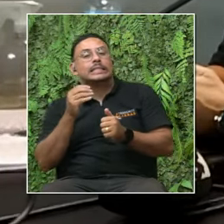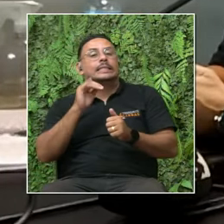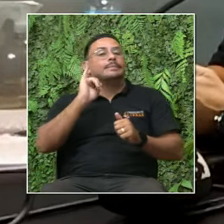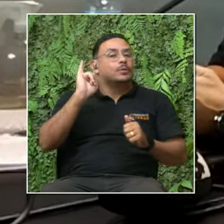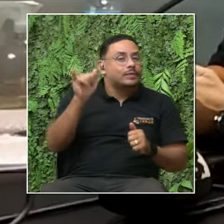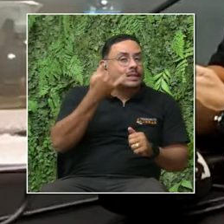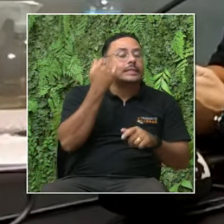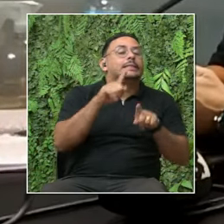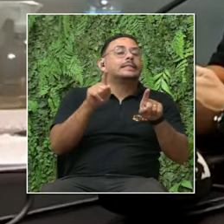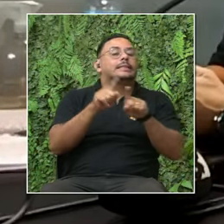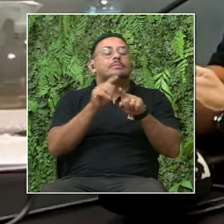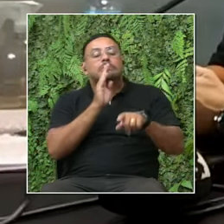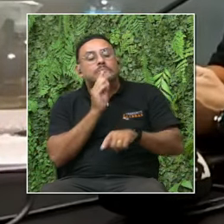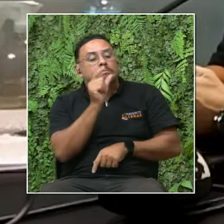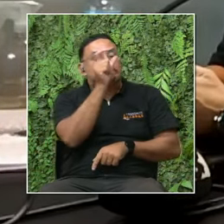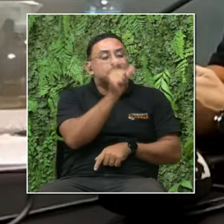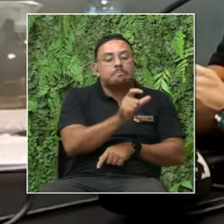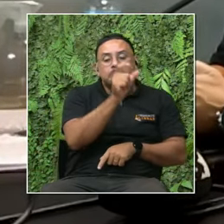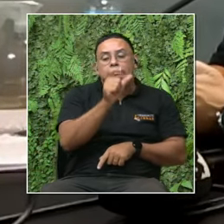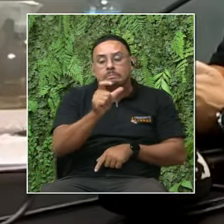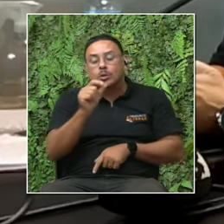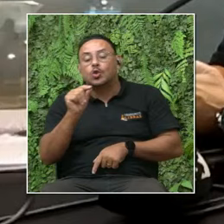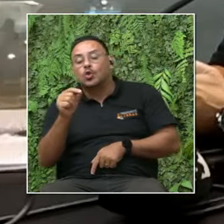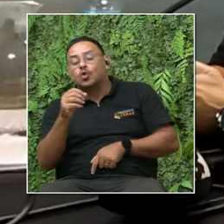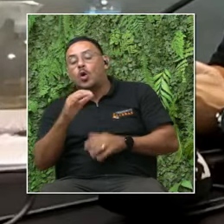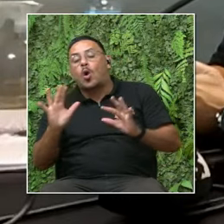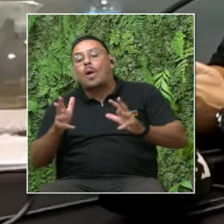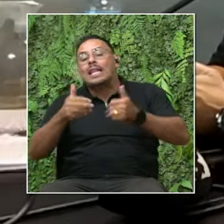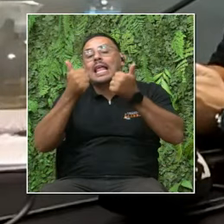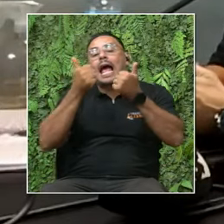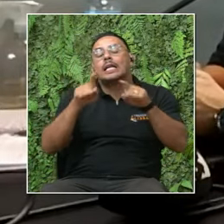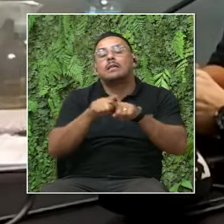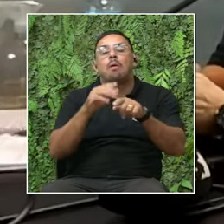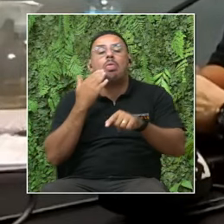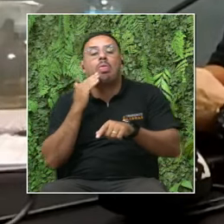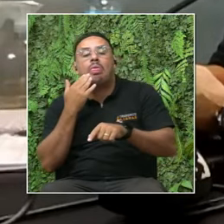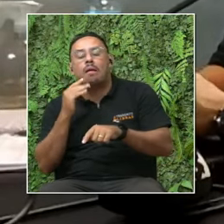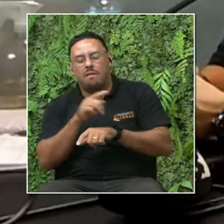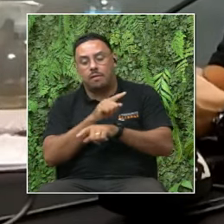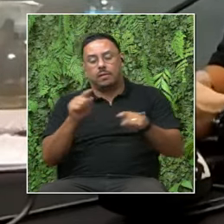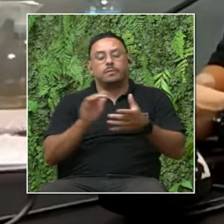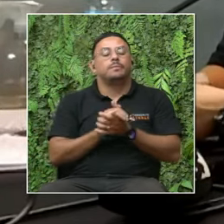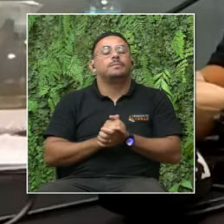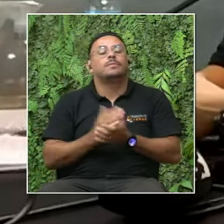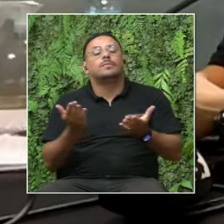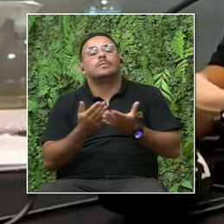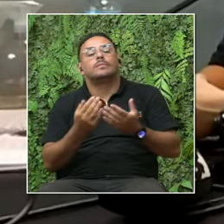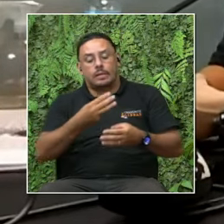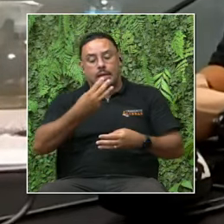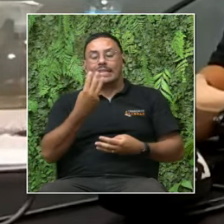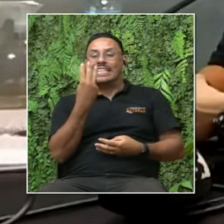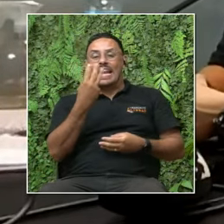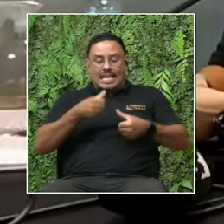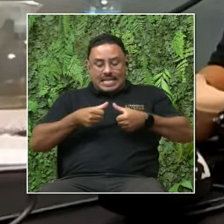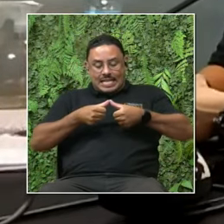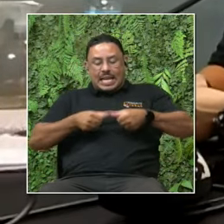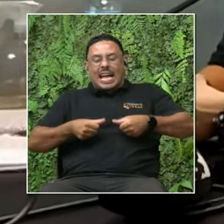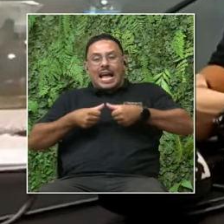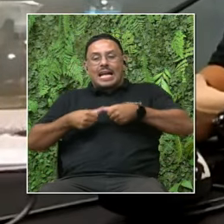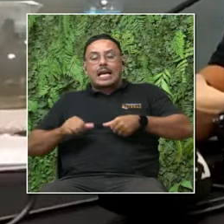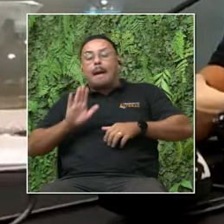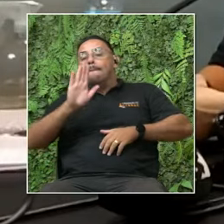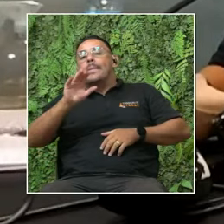conhecer as virtudes e também os defeitos de alguns dos atletas hoje mais uma vez jogando com Três zagueiros mas o